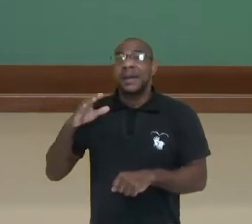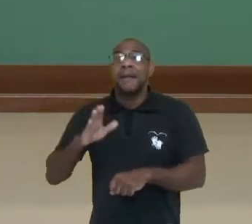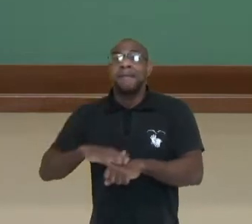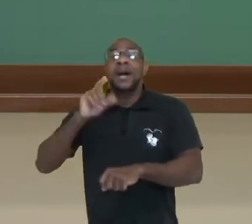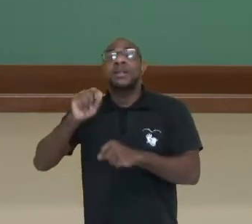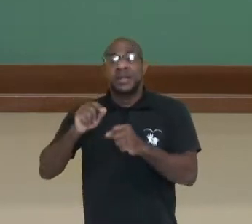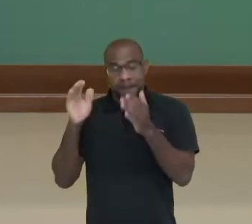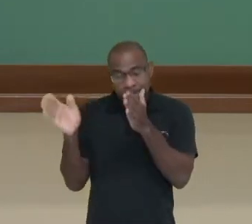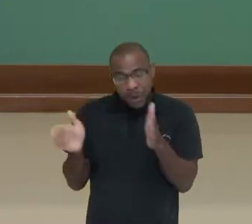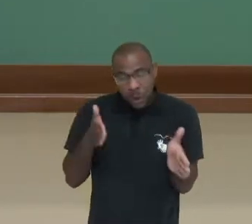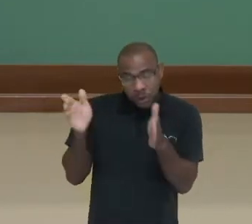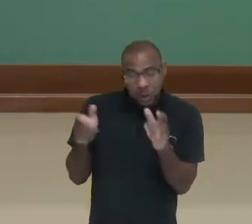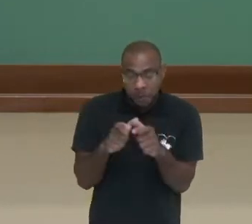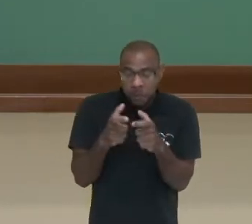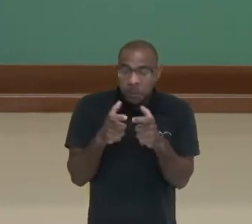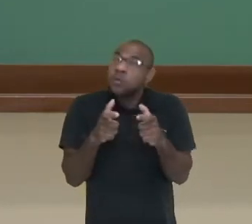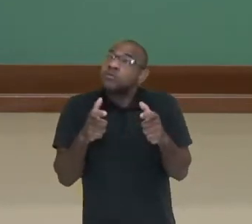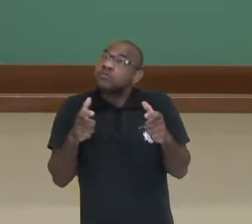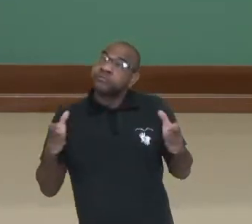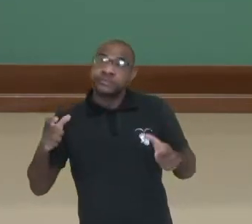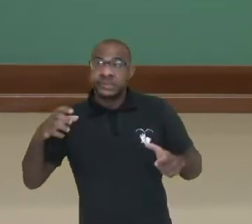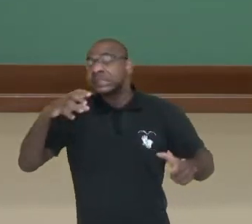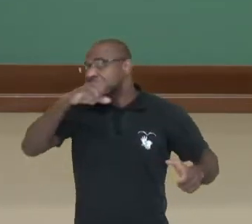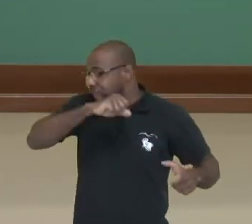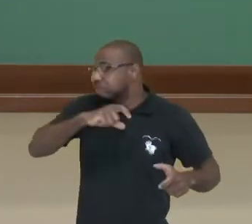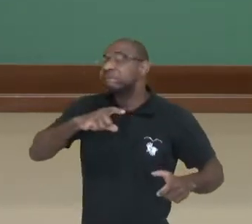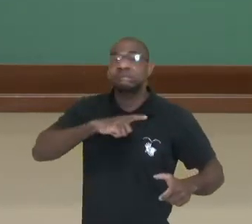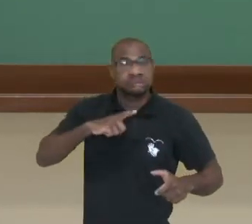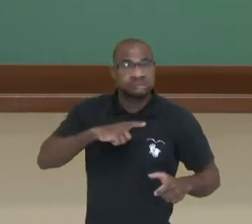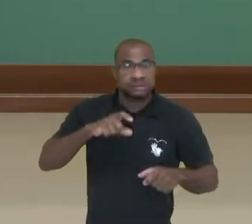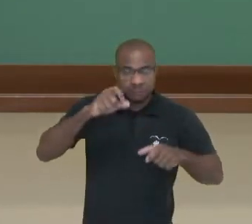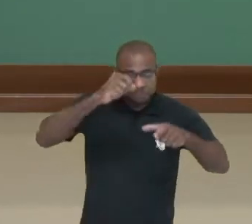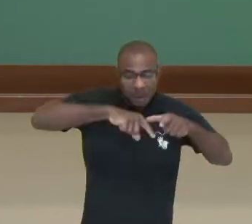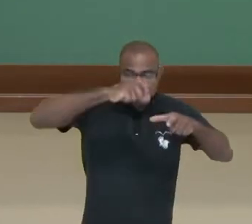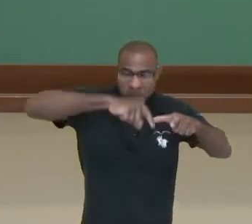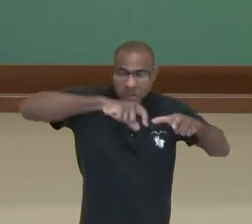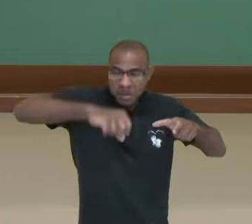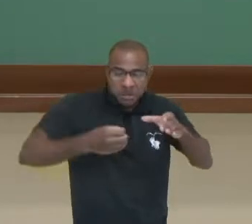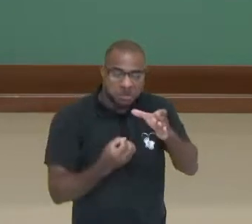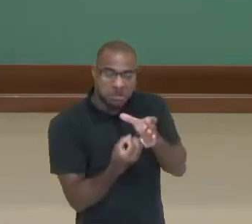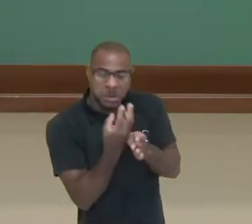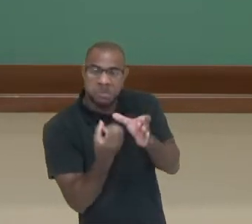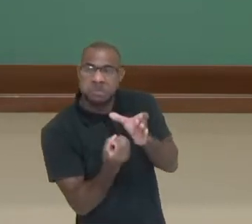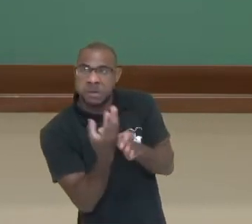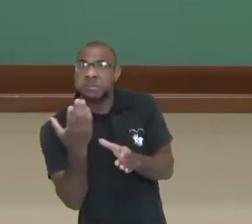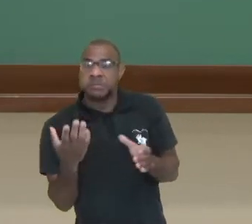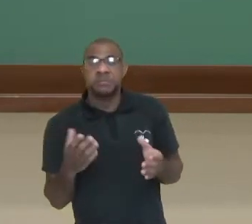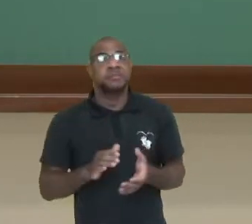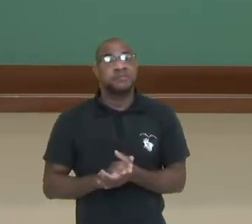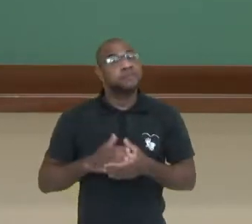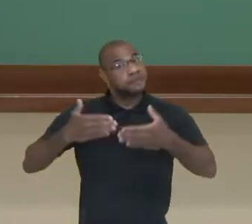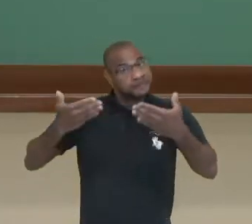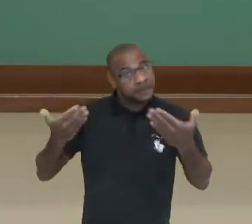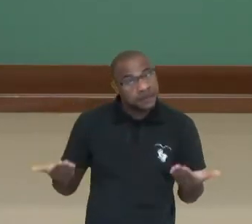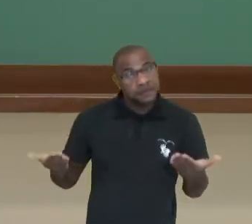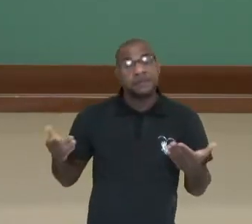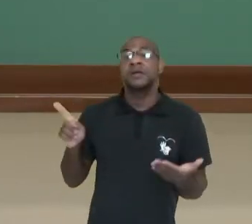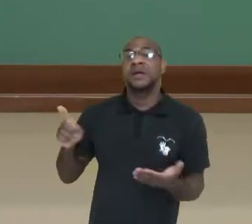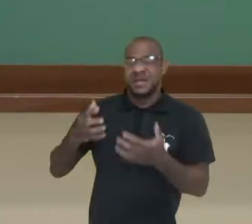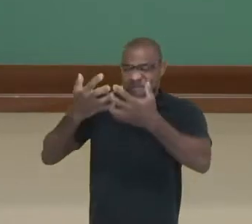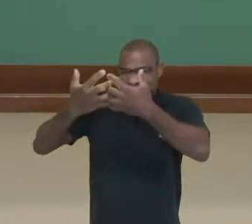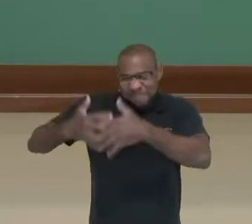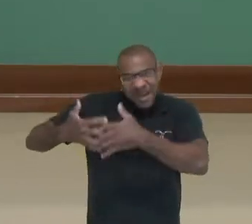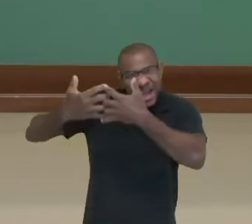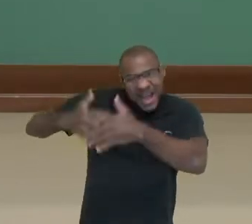seja, o aumento significativo da produtividade daquele espaço, ok? Portanto,